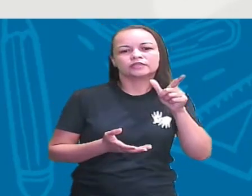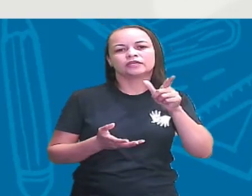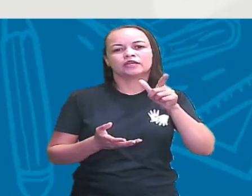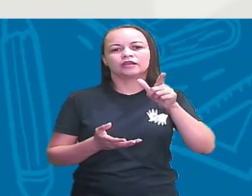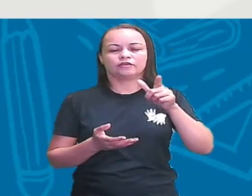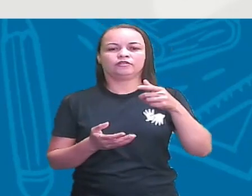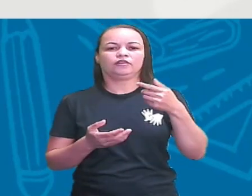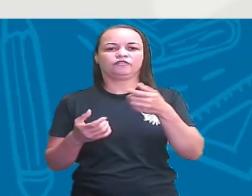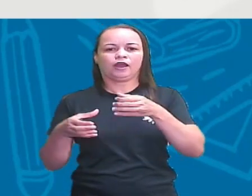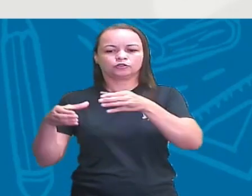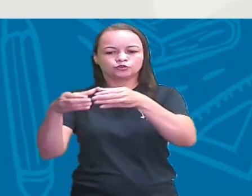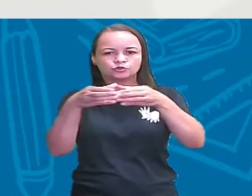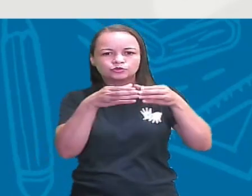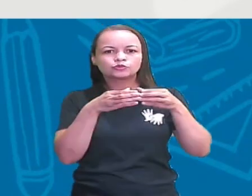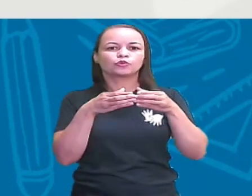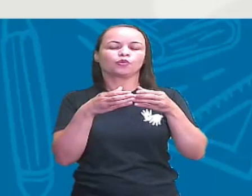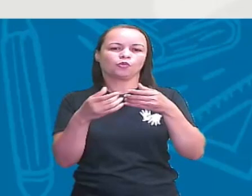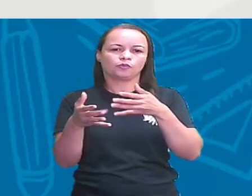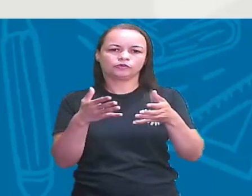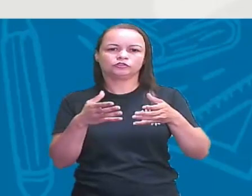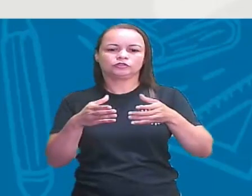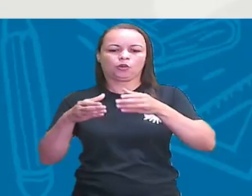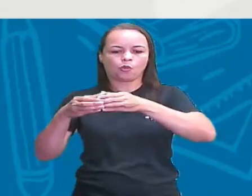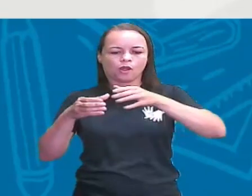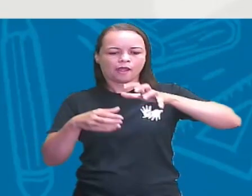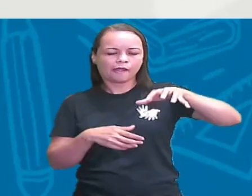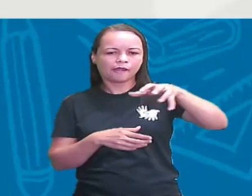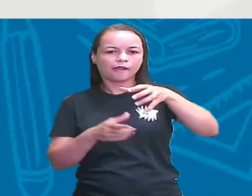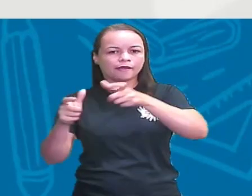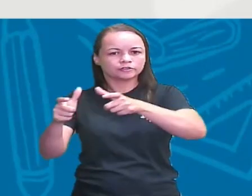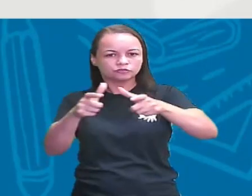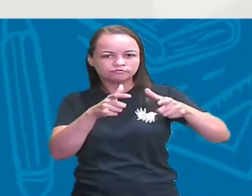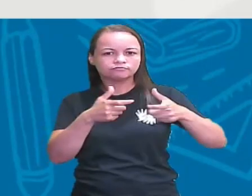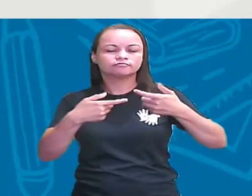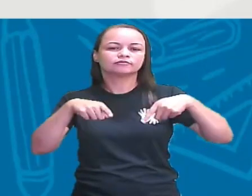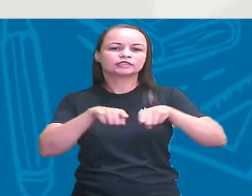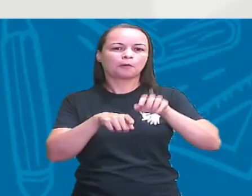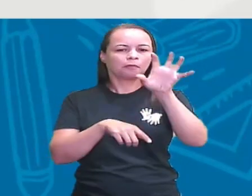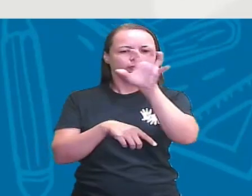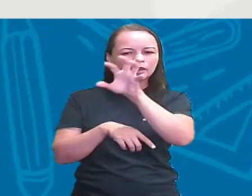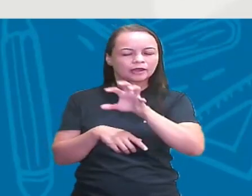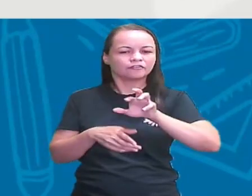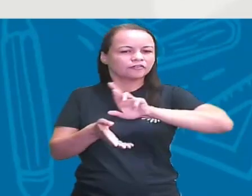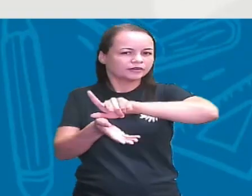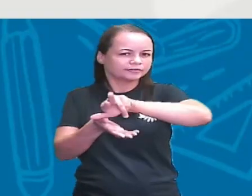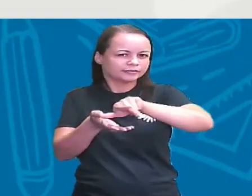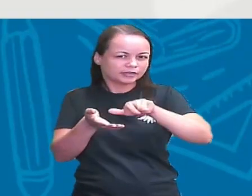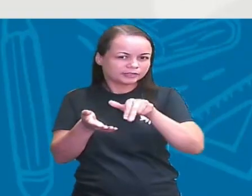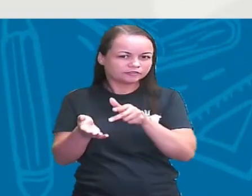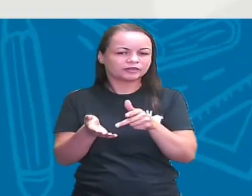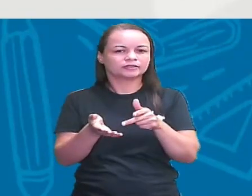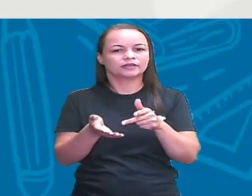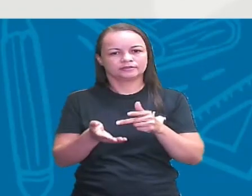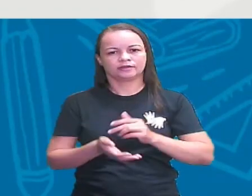né, e diversas regiões, né, com as mais